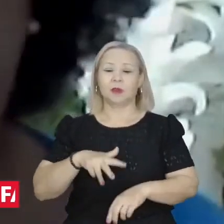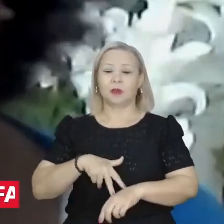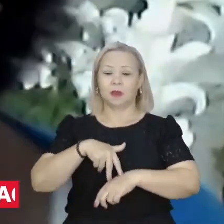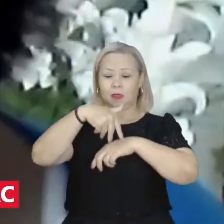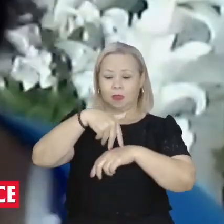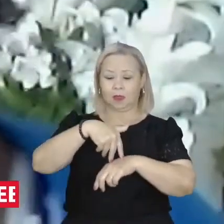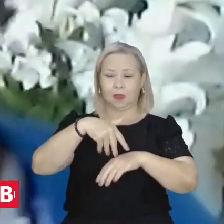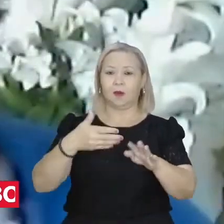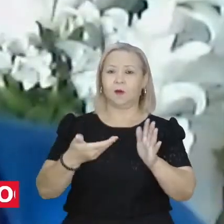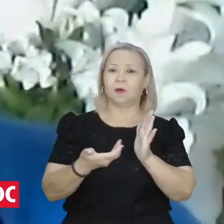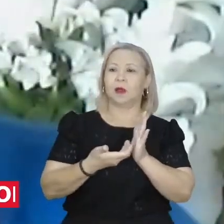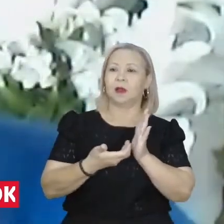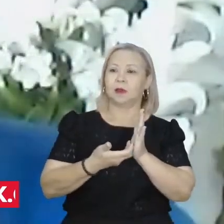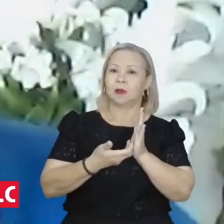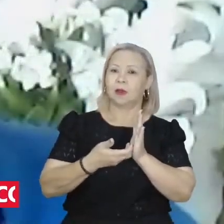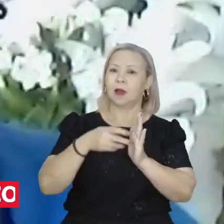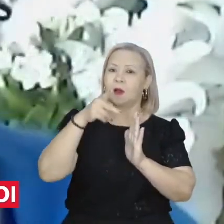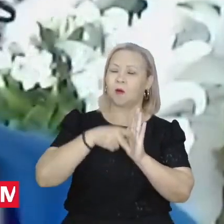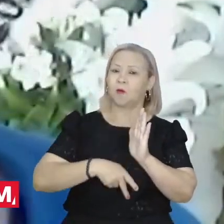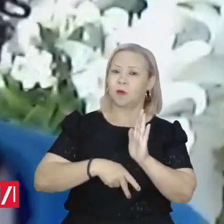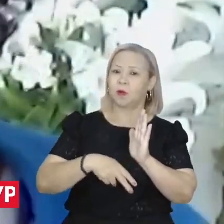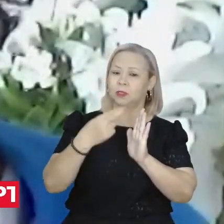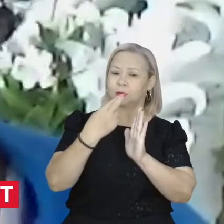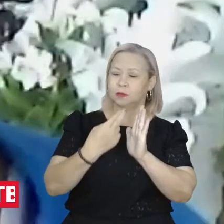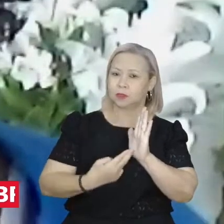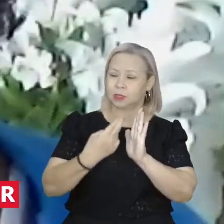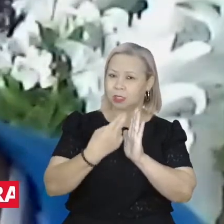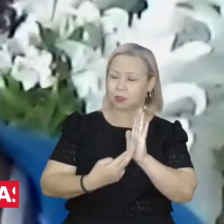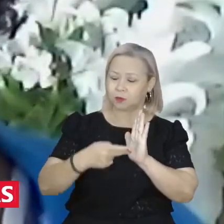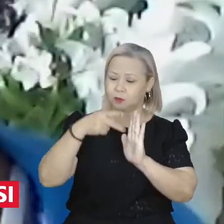Janeiro, onde é o coração do bolsonarismo.